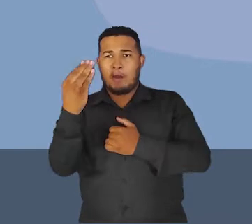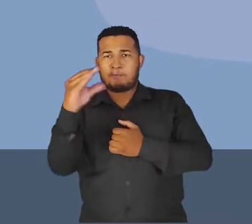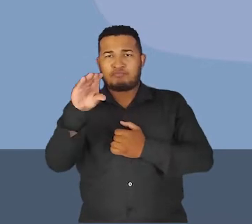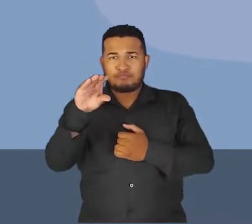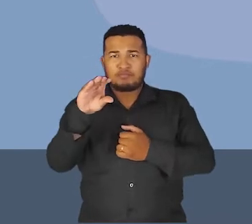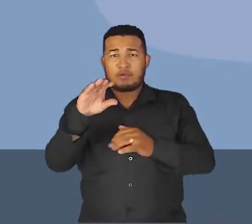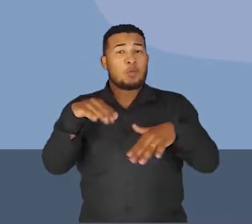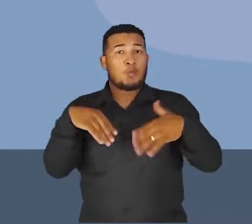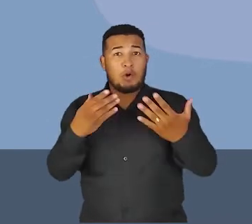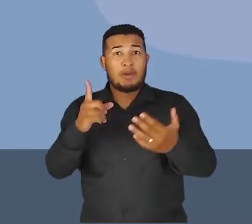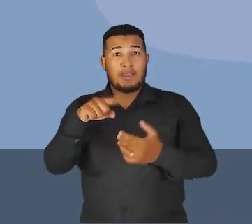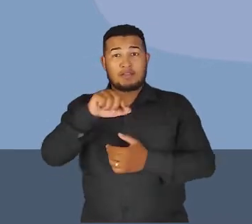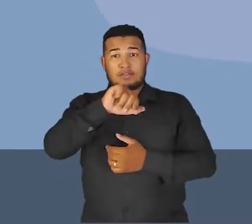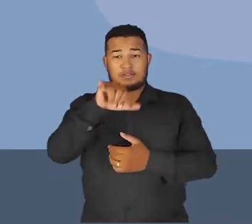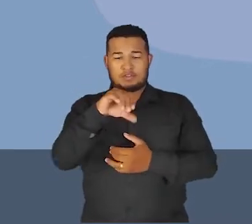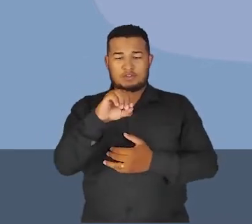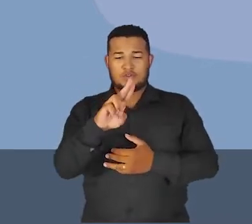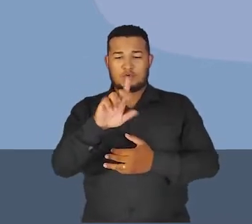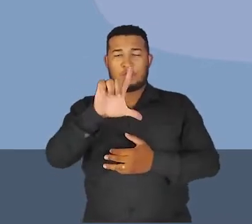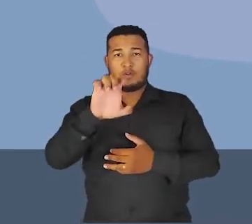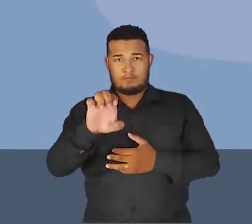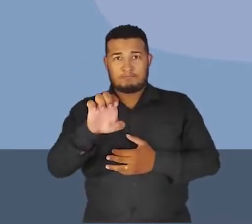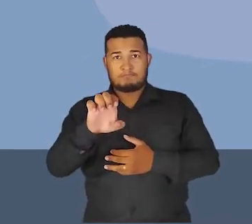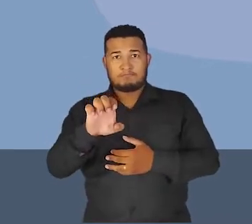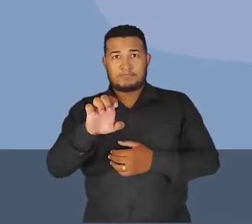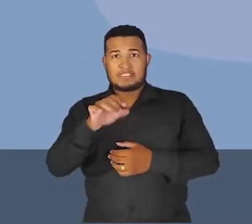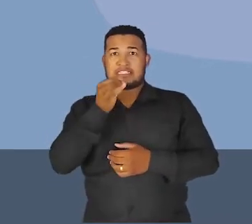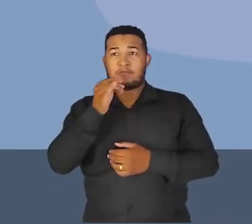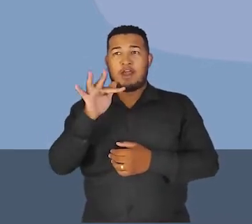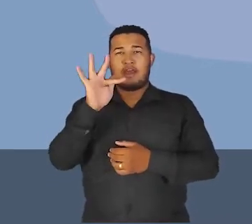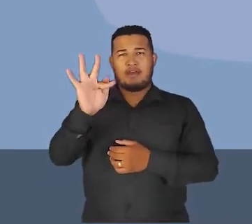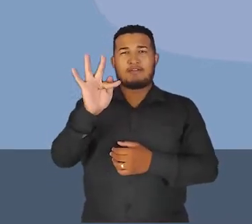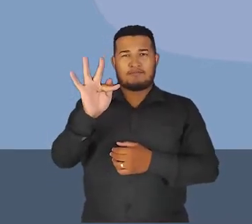trabalho mecânico é em joules. Essa letra F